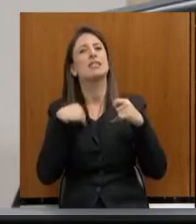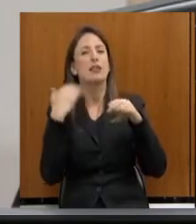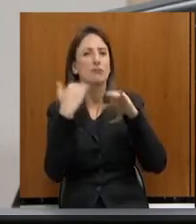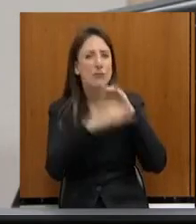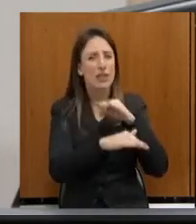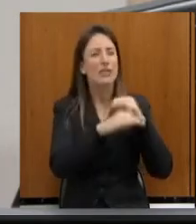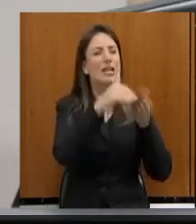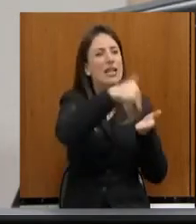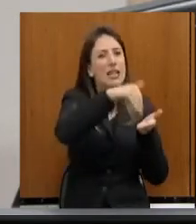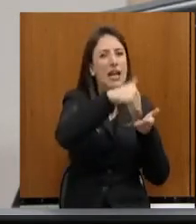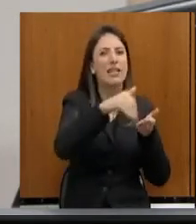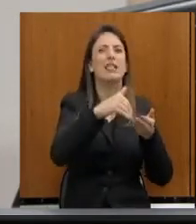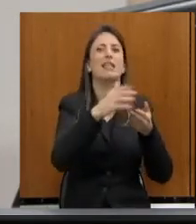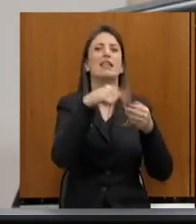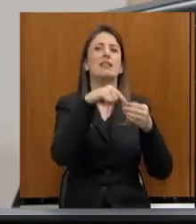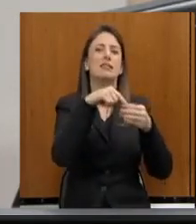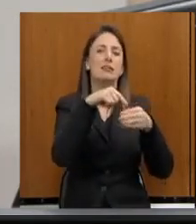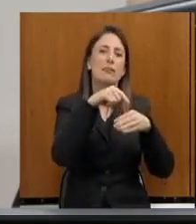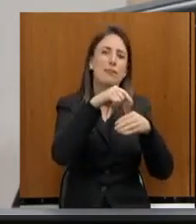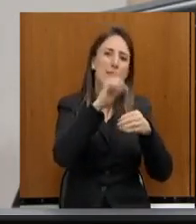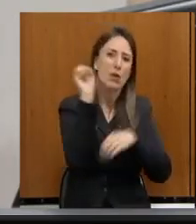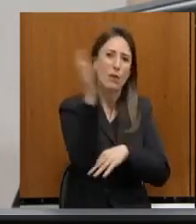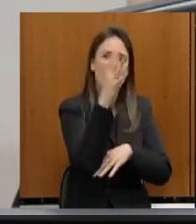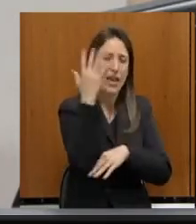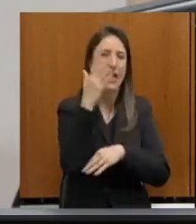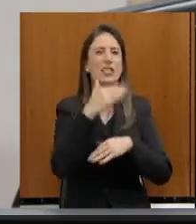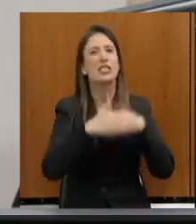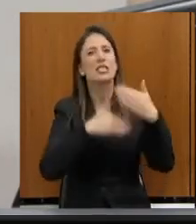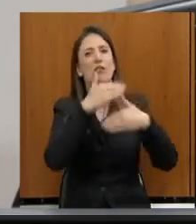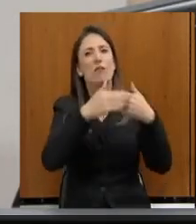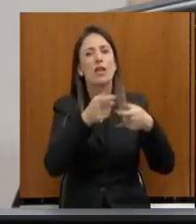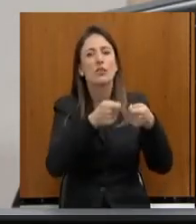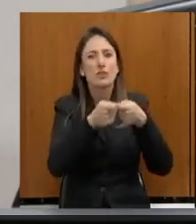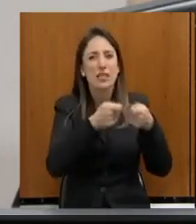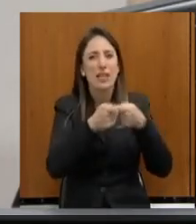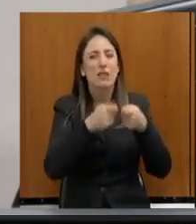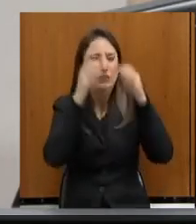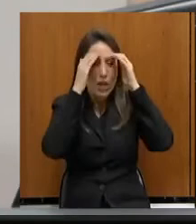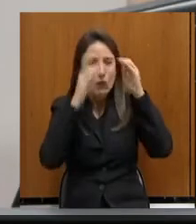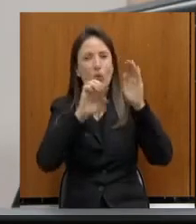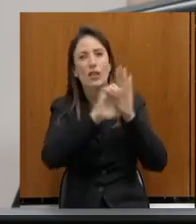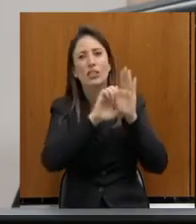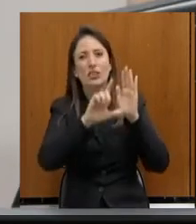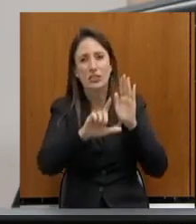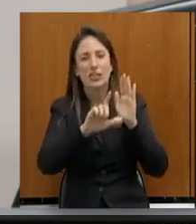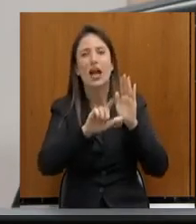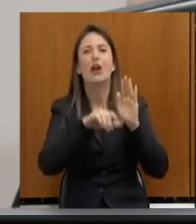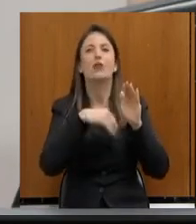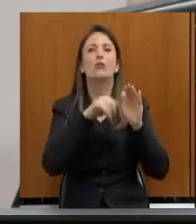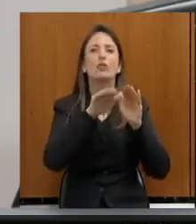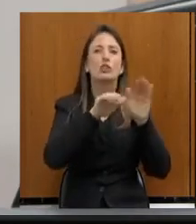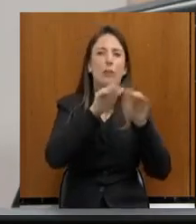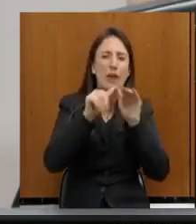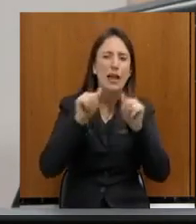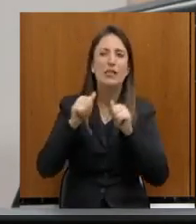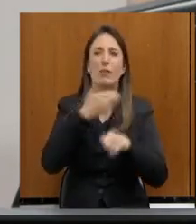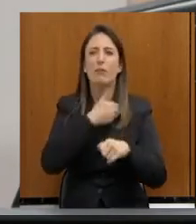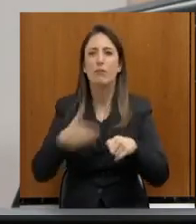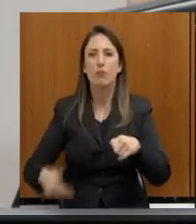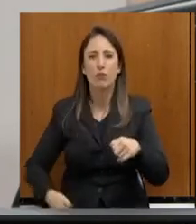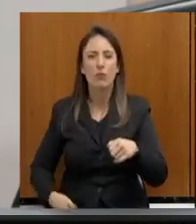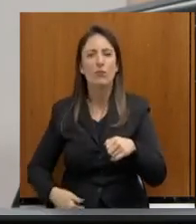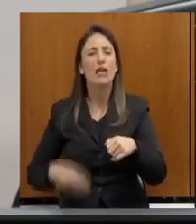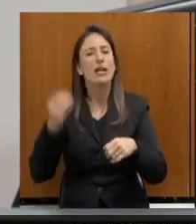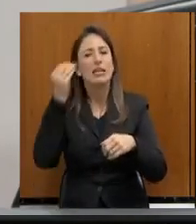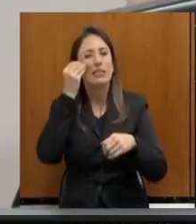pedido de informações detalhadas sobre aplicação dos recursos oriundos do edital de chamada pública visando a seleção de projetos para melhoria de gestão de